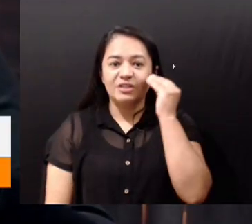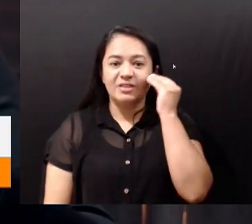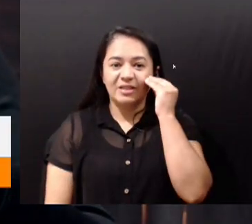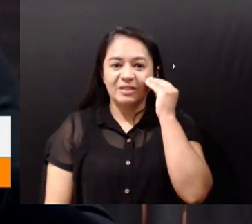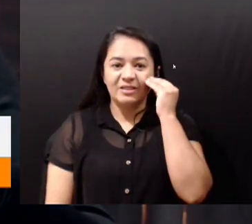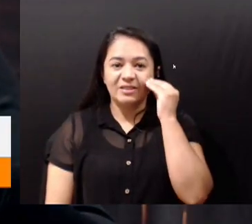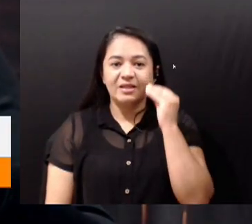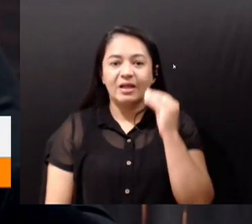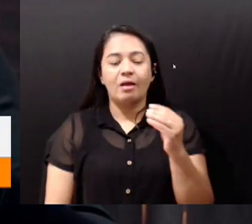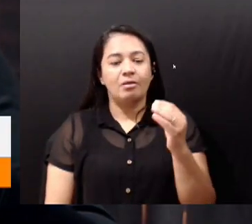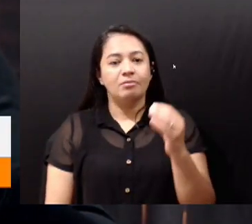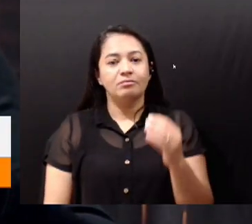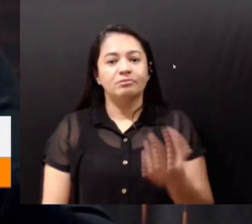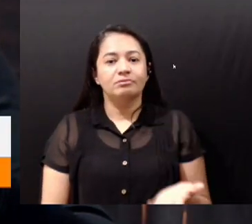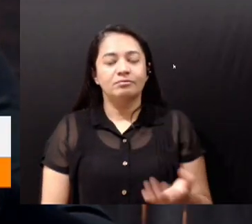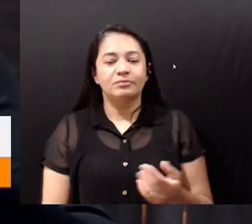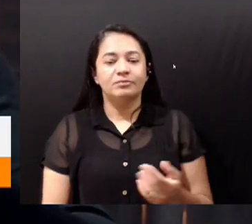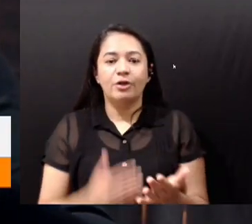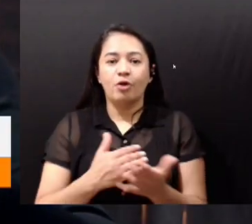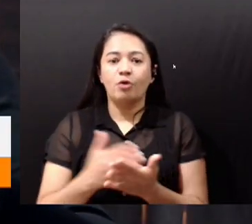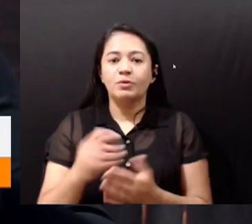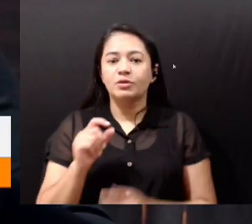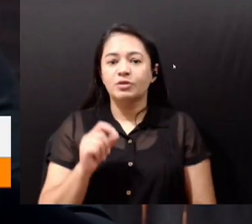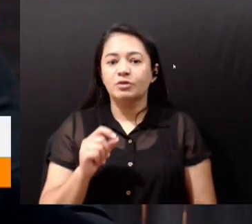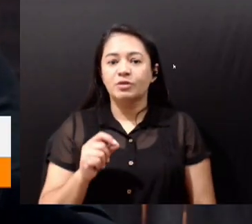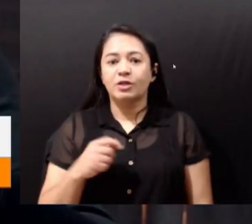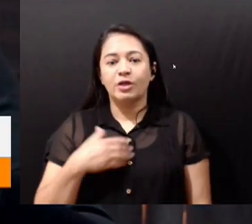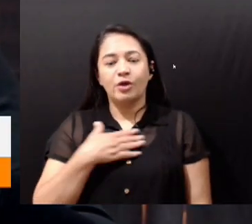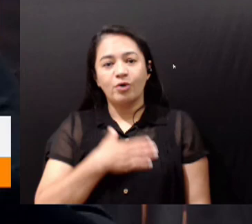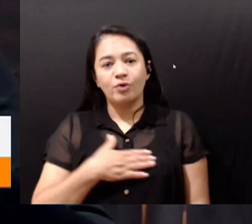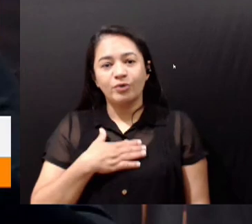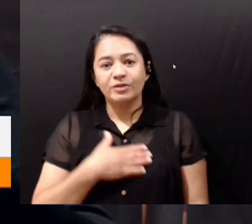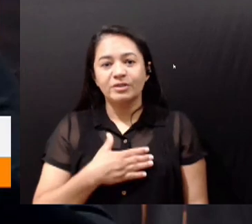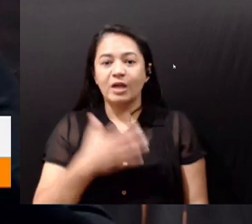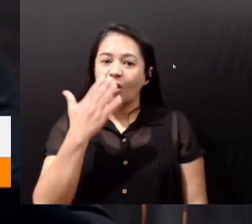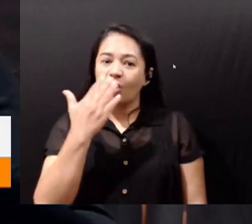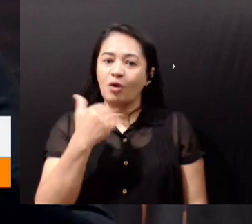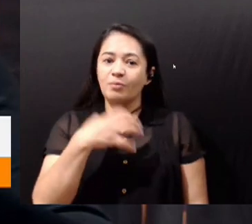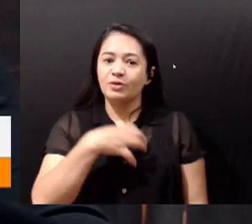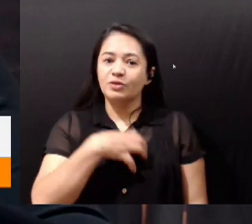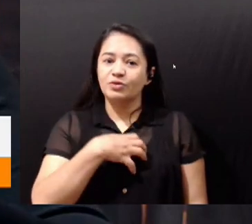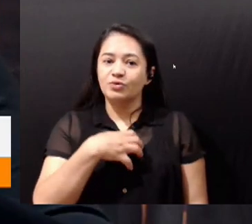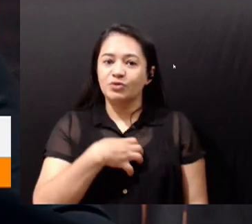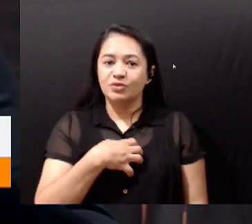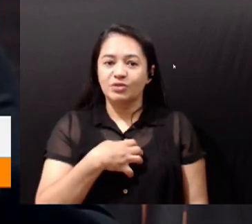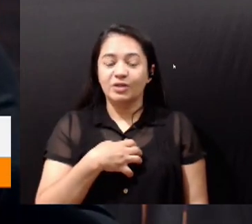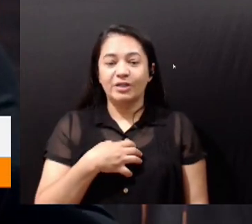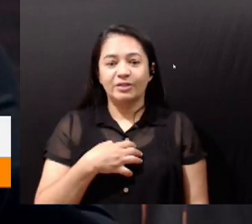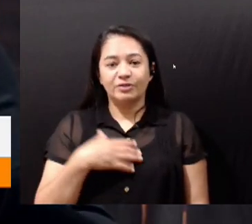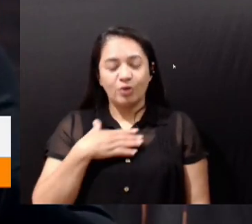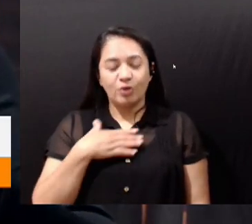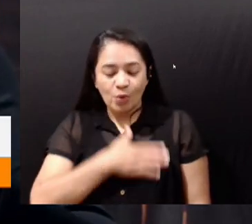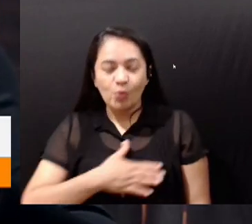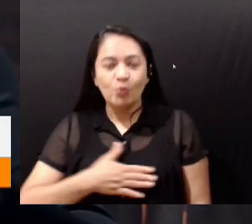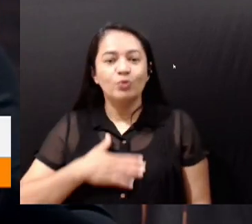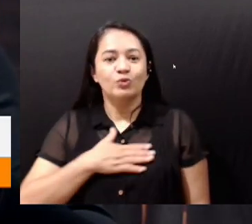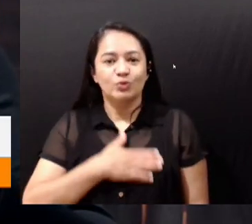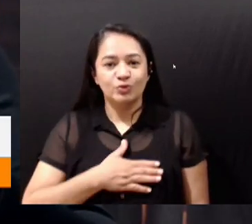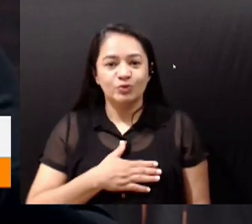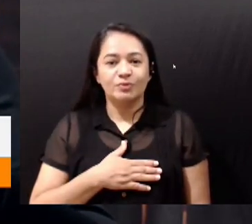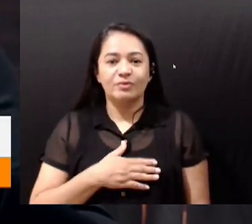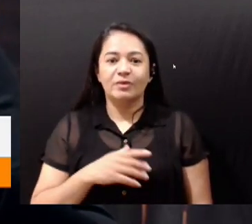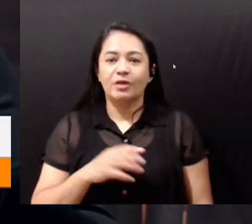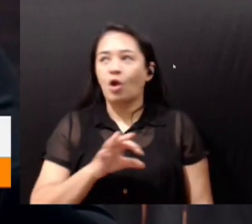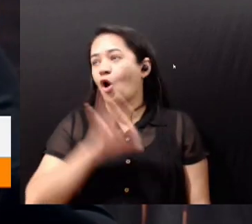funcionava, eu comecei a pegar gosto e me alimentar de uma forma que é prazerosa. Óbvio, não é